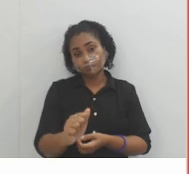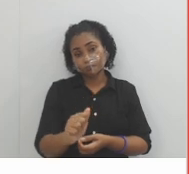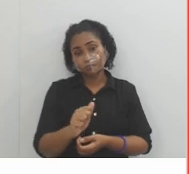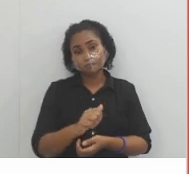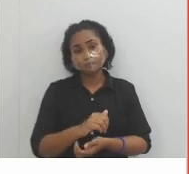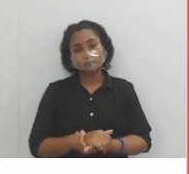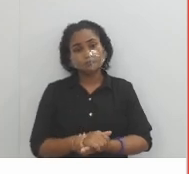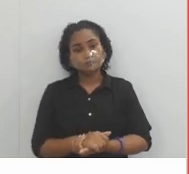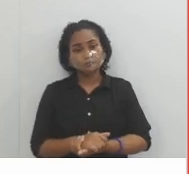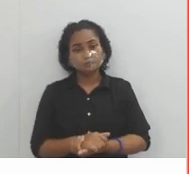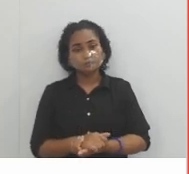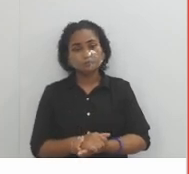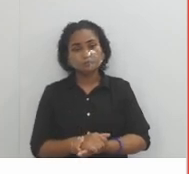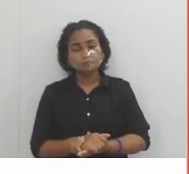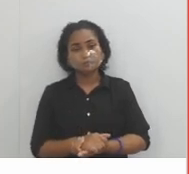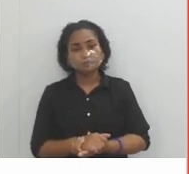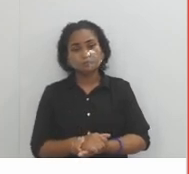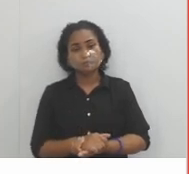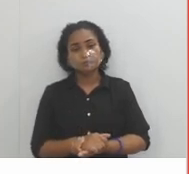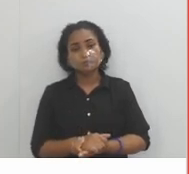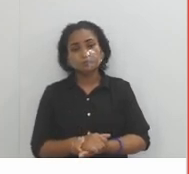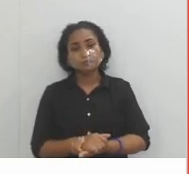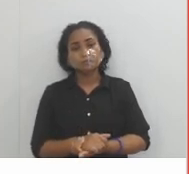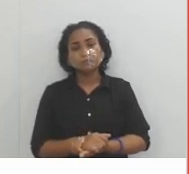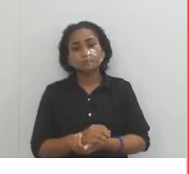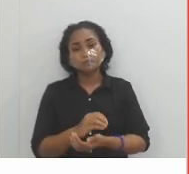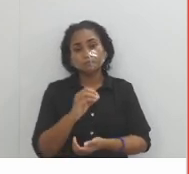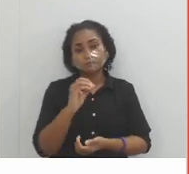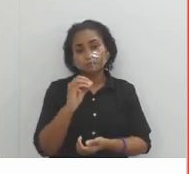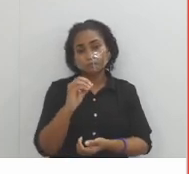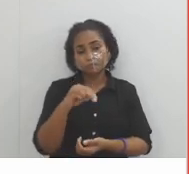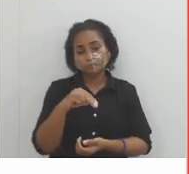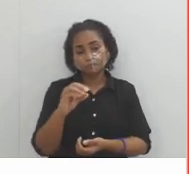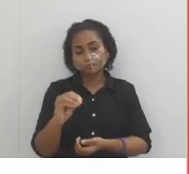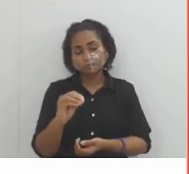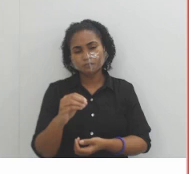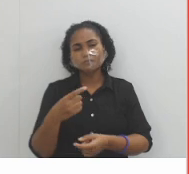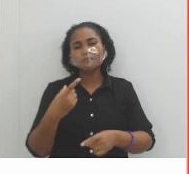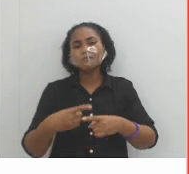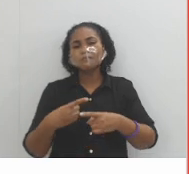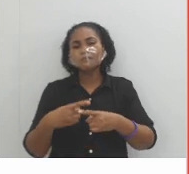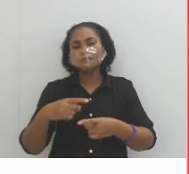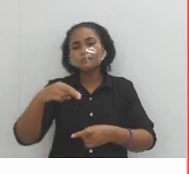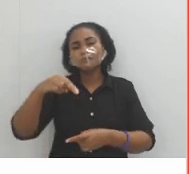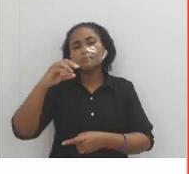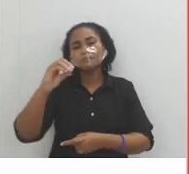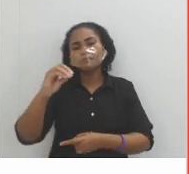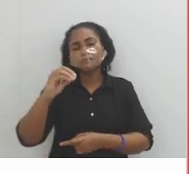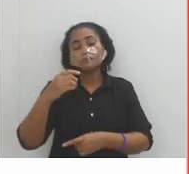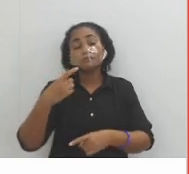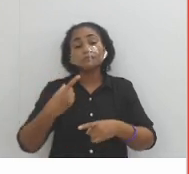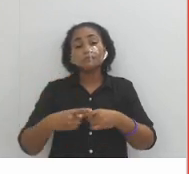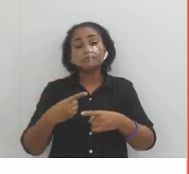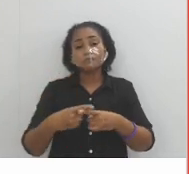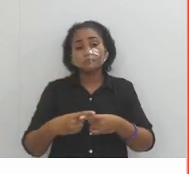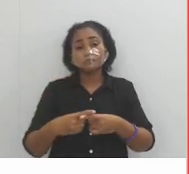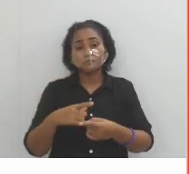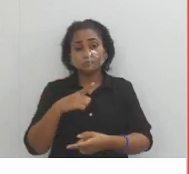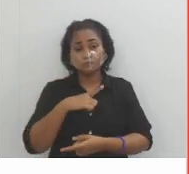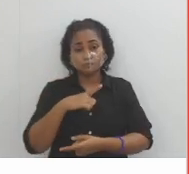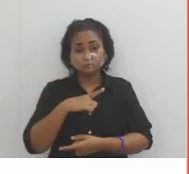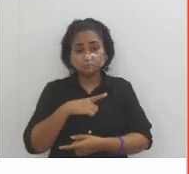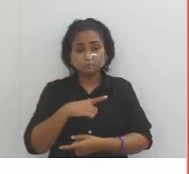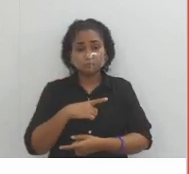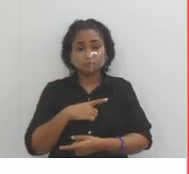a, aquele rapaz pelo pronome oblíquo no. Por que no e não o? Porque nós temos